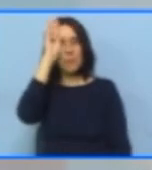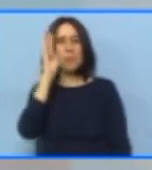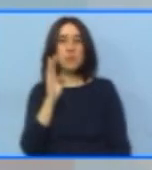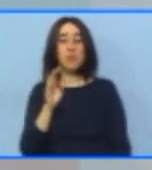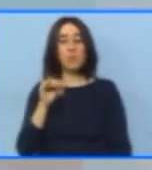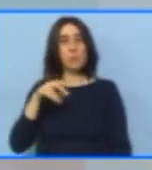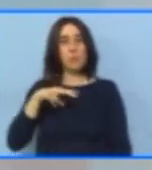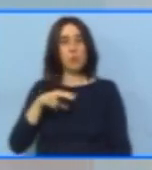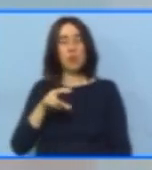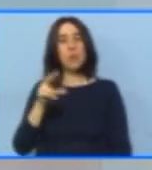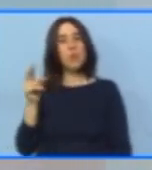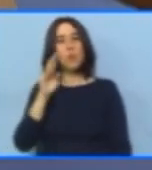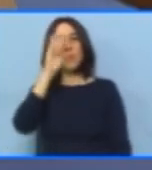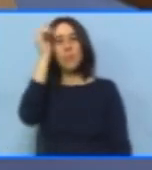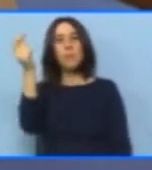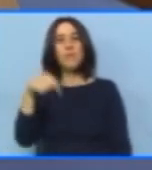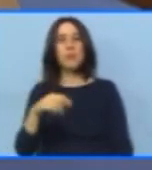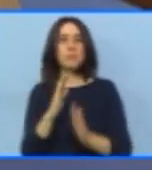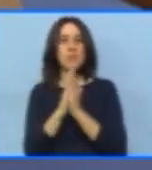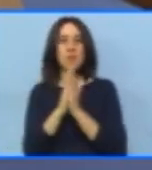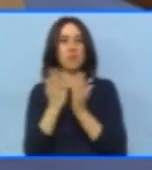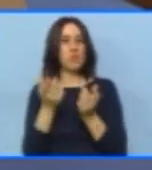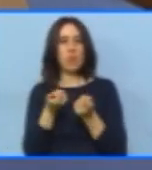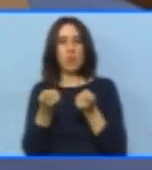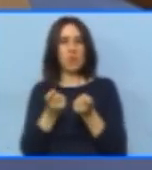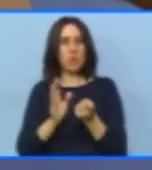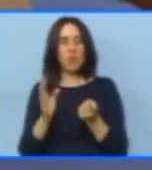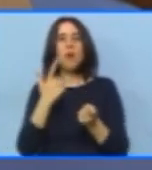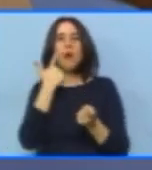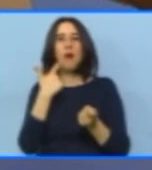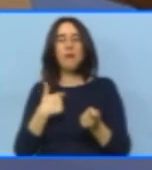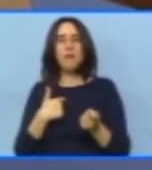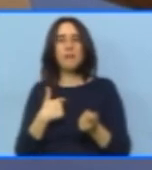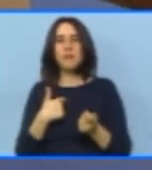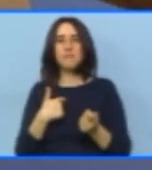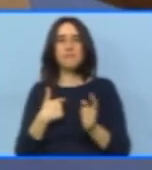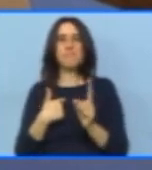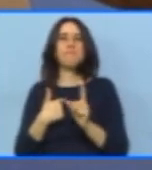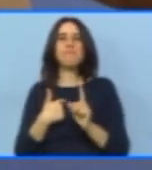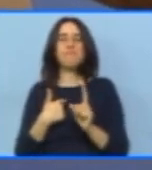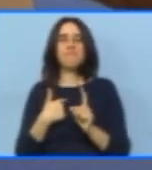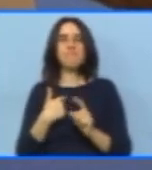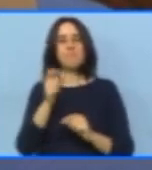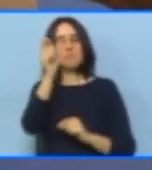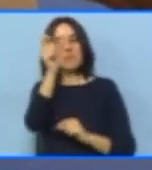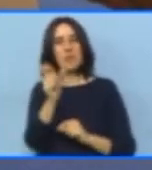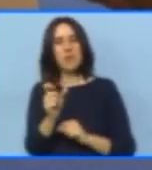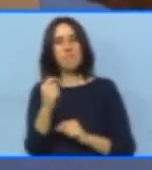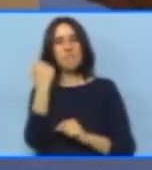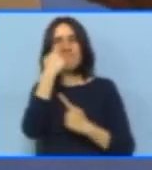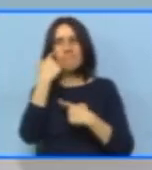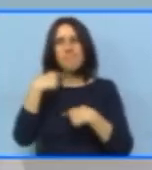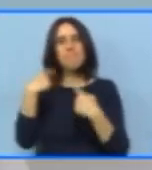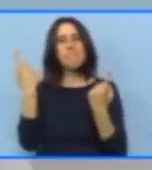vem a Portugal para celebrar uma missa. E isso parece-me que, de facto, não coincide com o rosto que ele pretendeu dar às